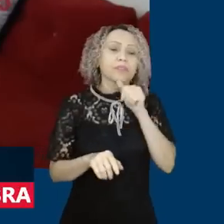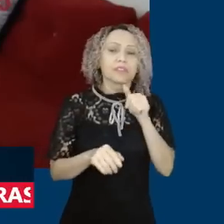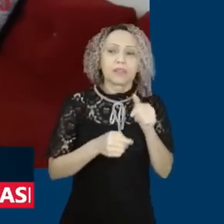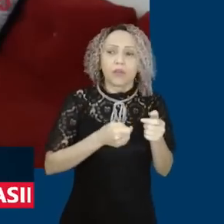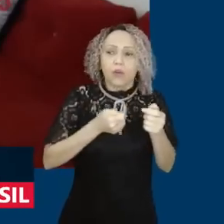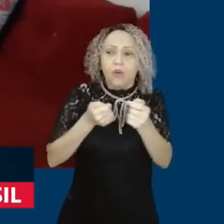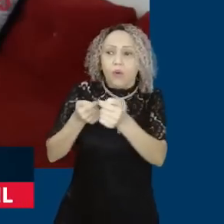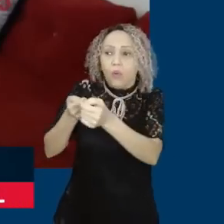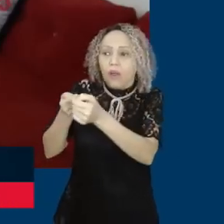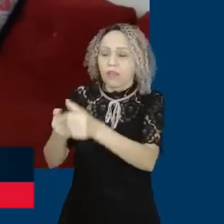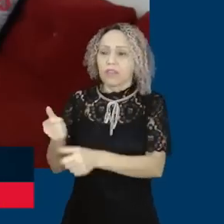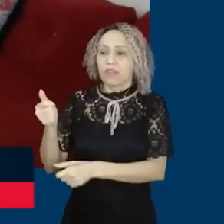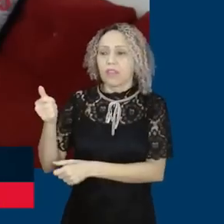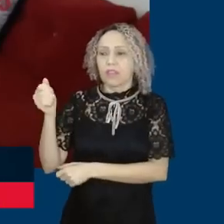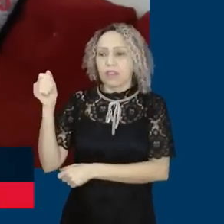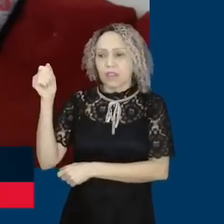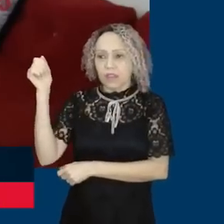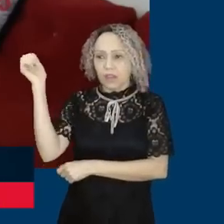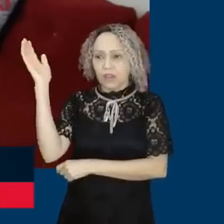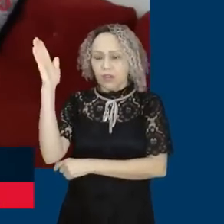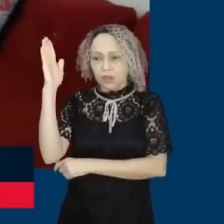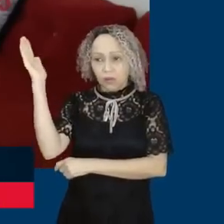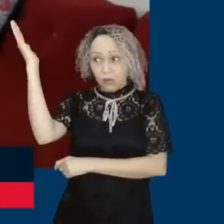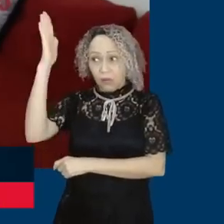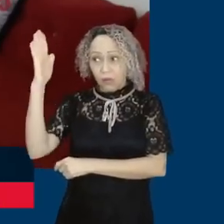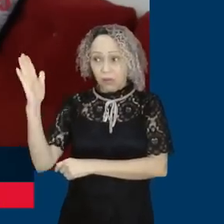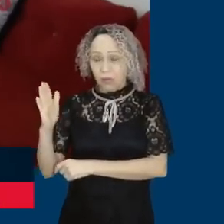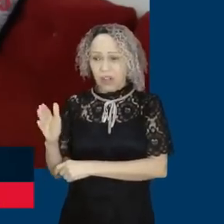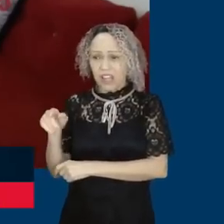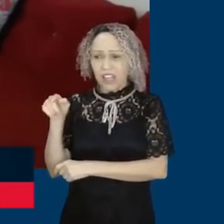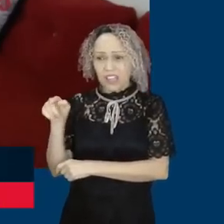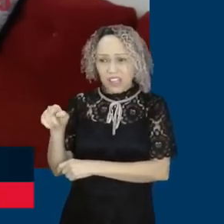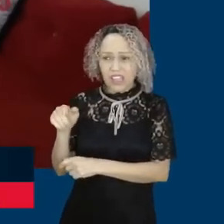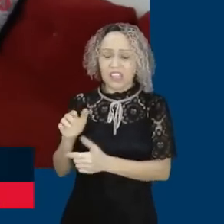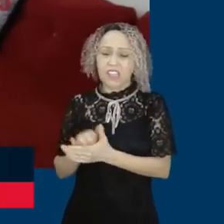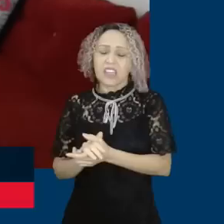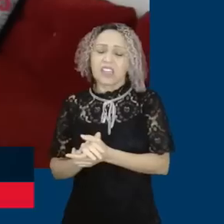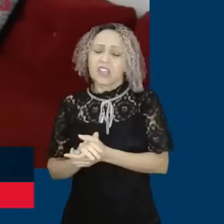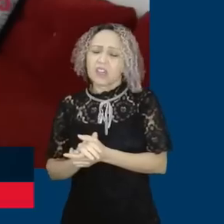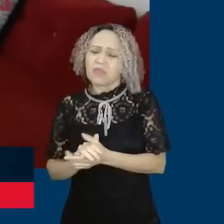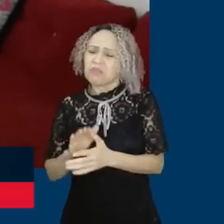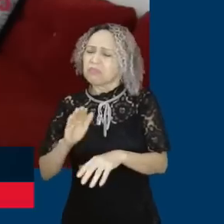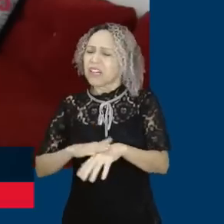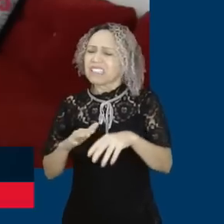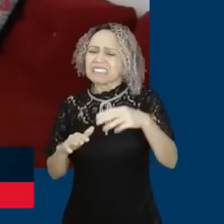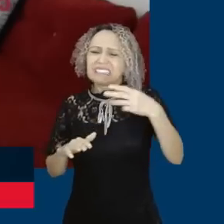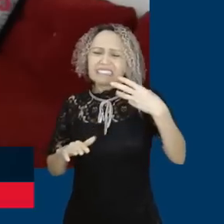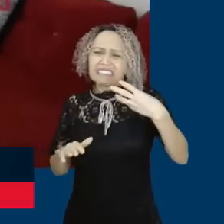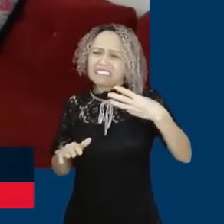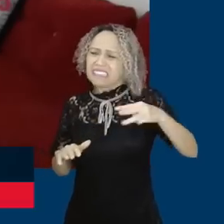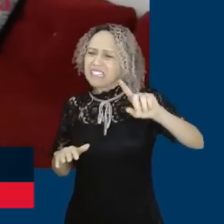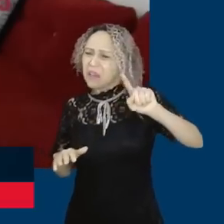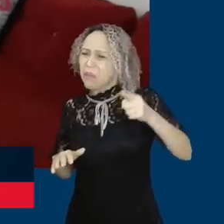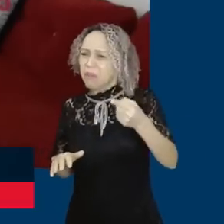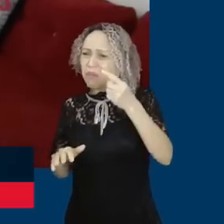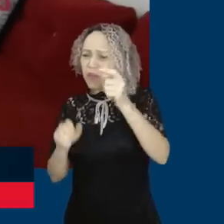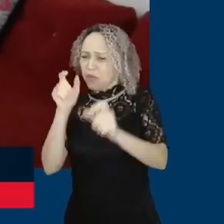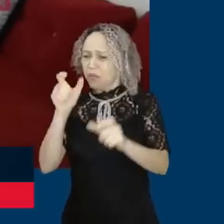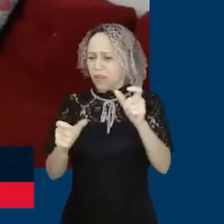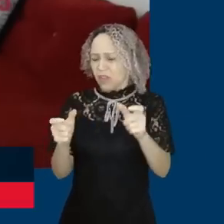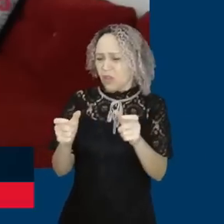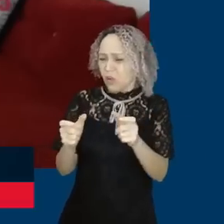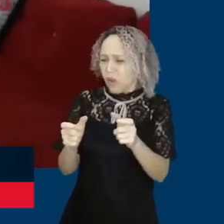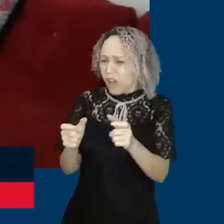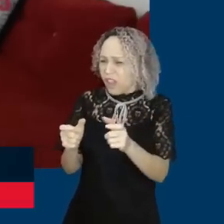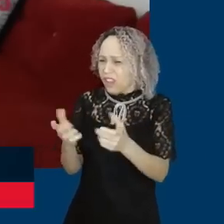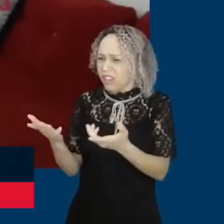do que 3,5 milhões de beneficiários estejam em condições irregulares. E o prejuízo desse tipo de ato de